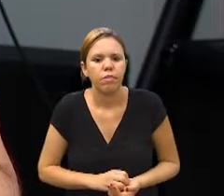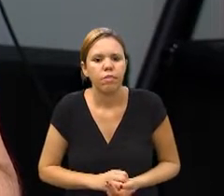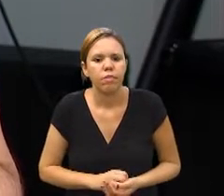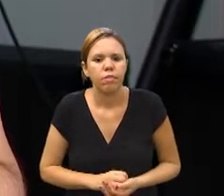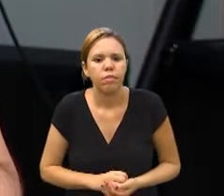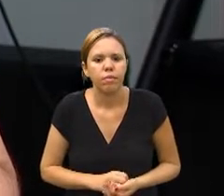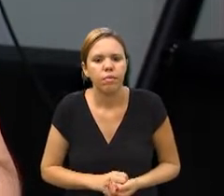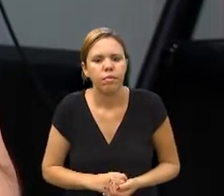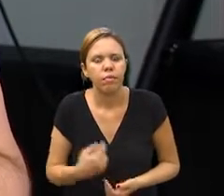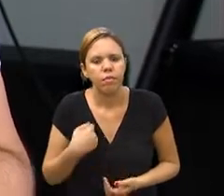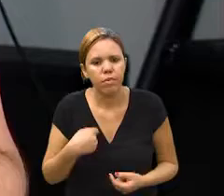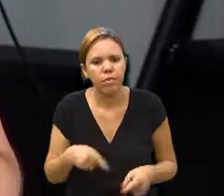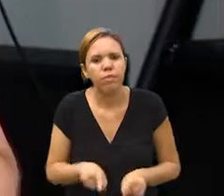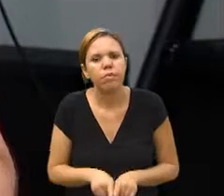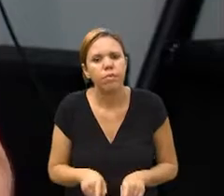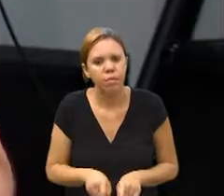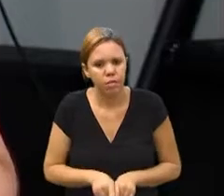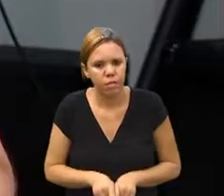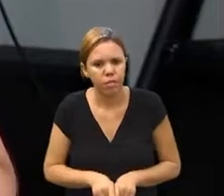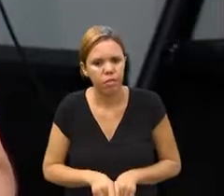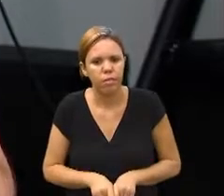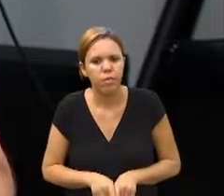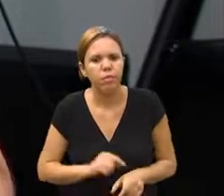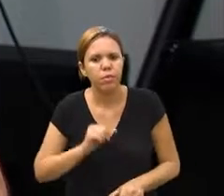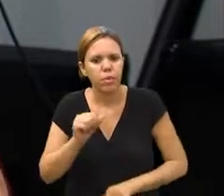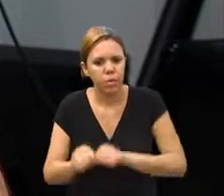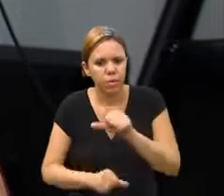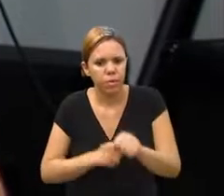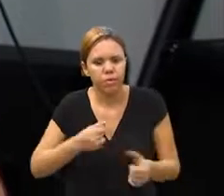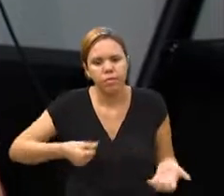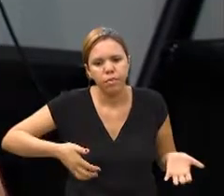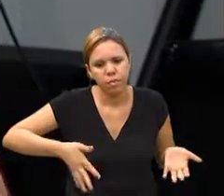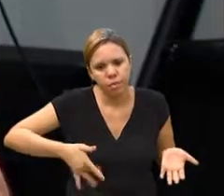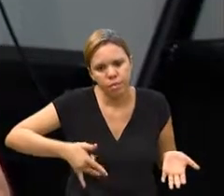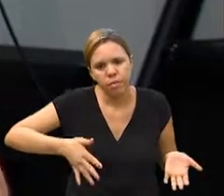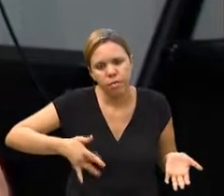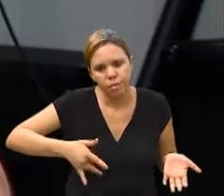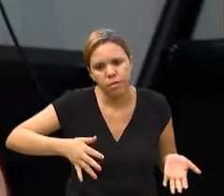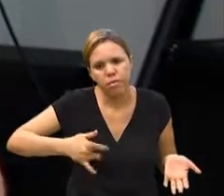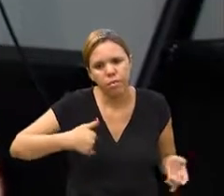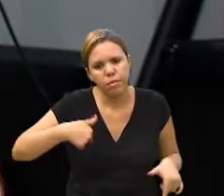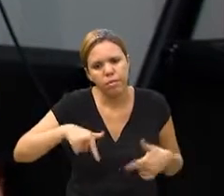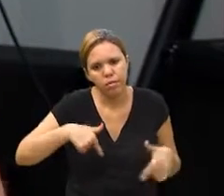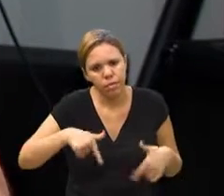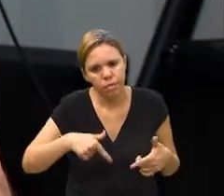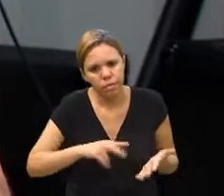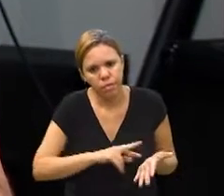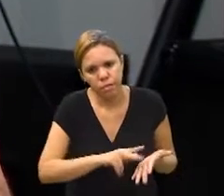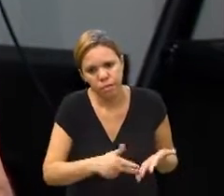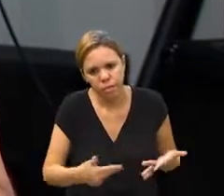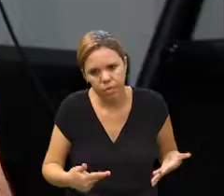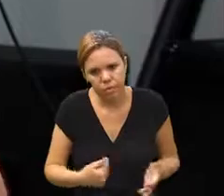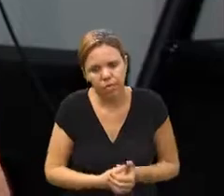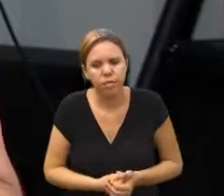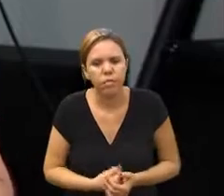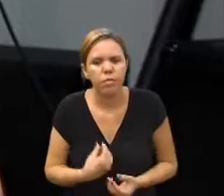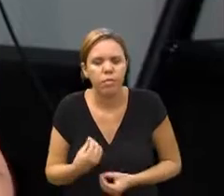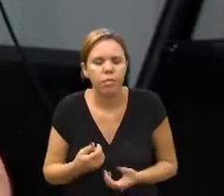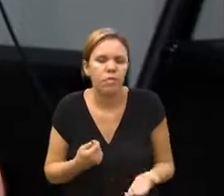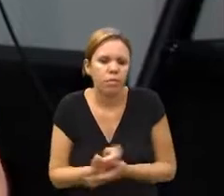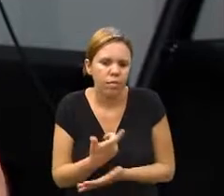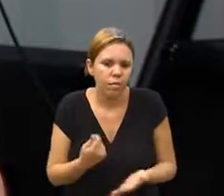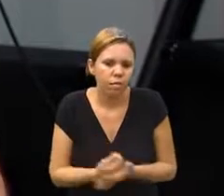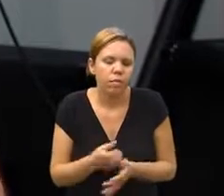E eu também modifico guitarras, trabalho um pouco com luthieria, compro e